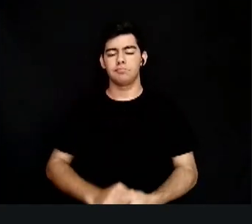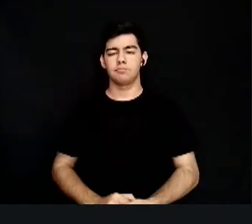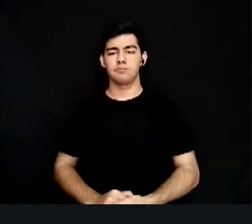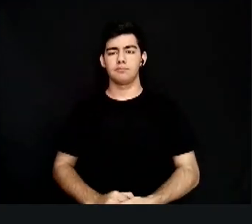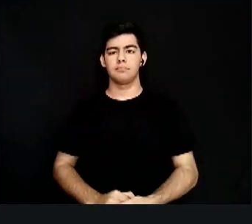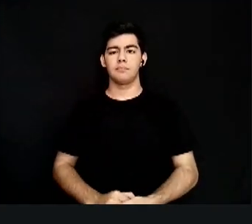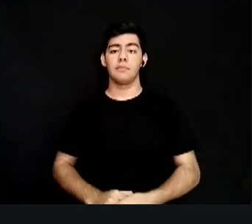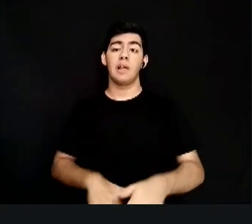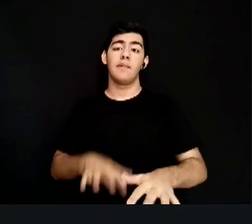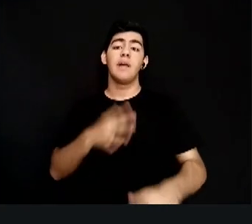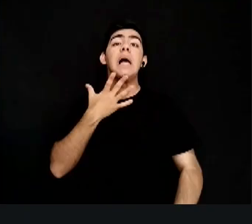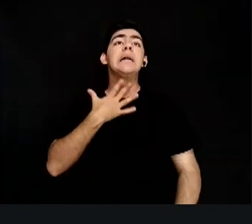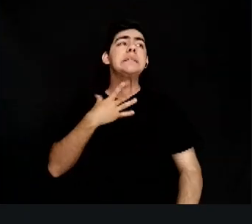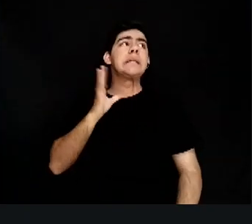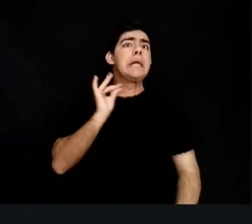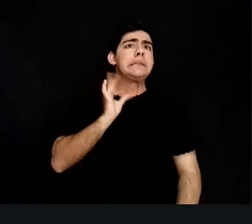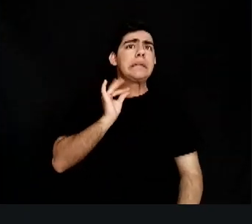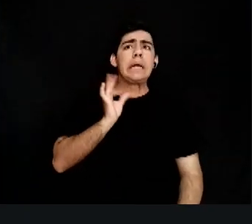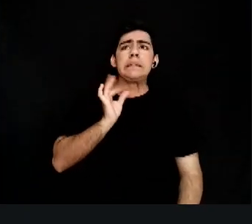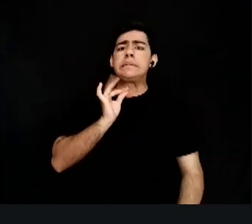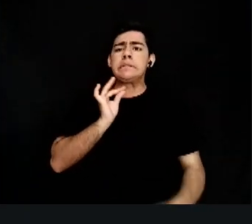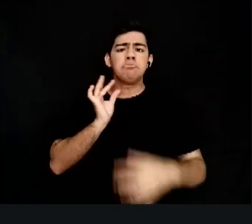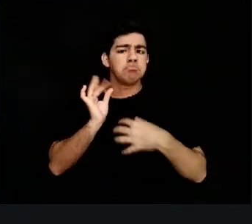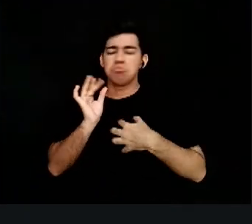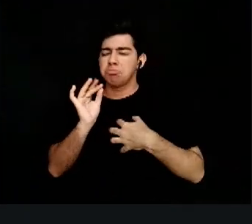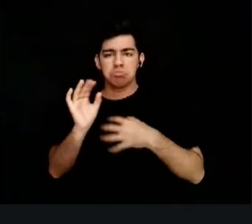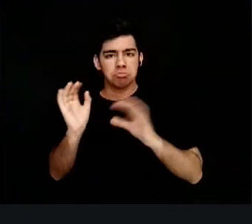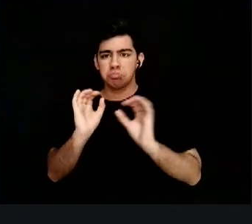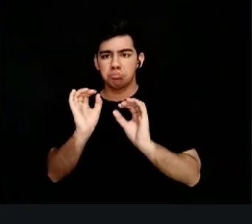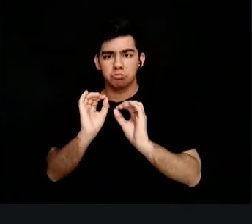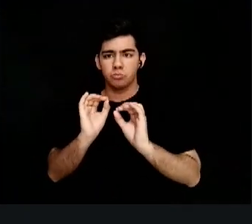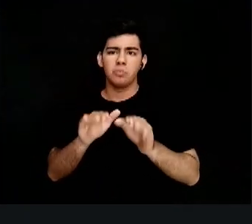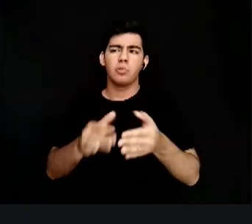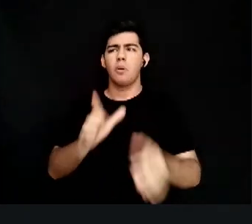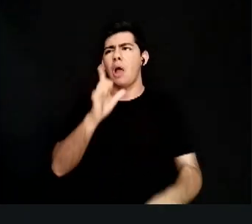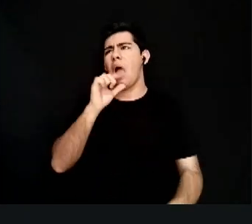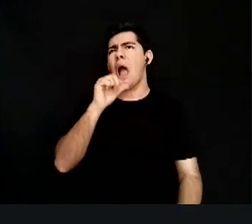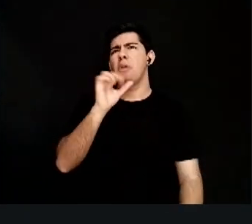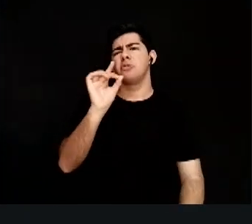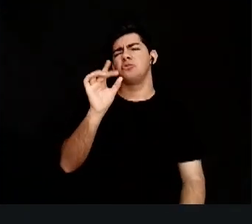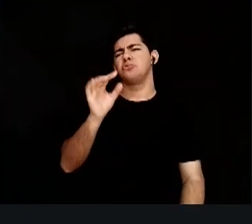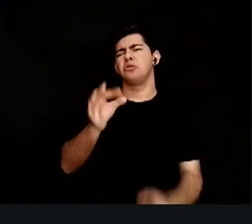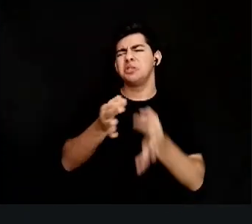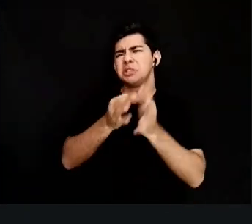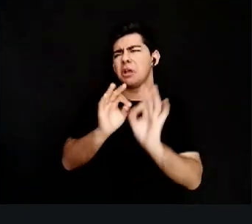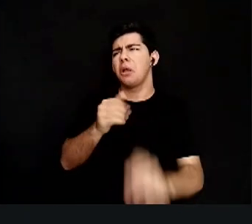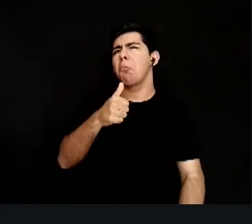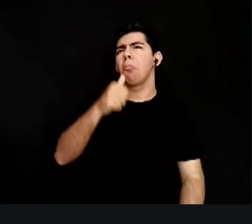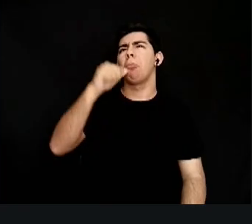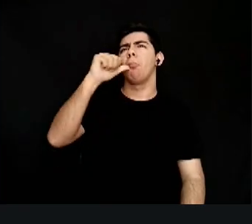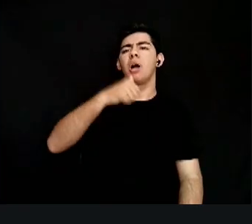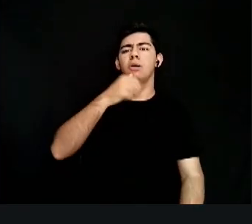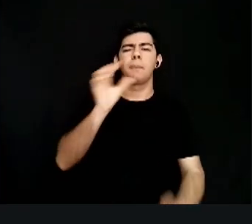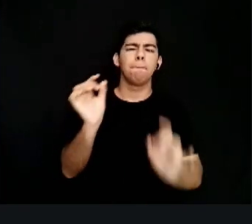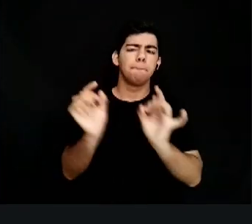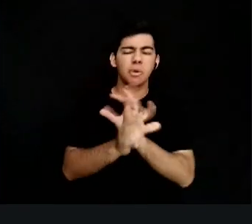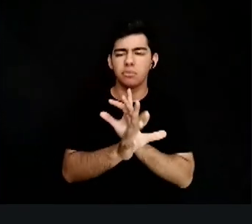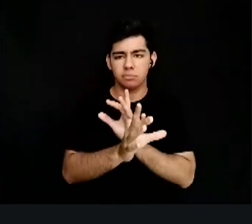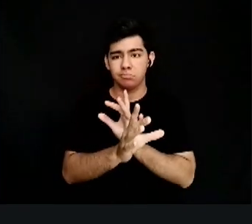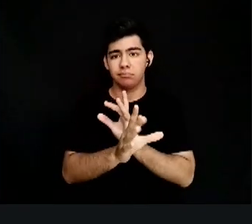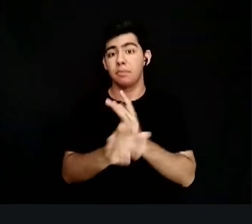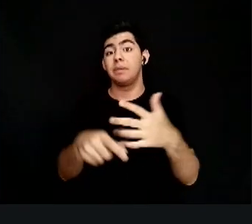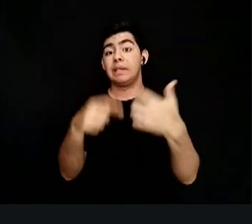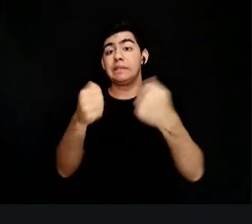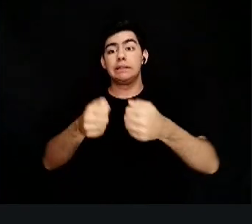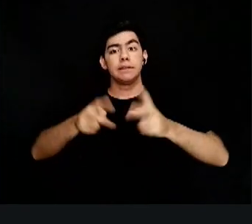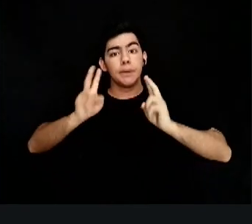centro cerebral da sede acaba diminuindo com o tempo, então a pessoa bebe menos água, sente menos sede, mas, né,